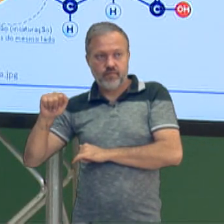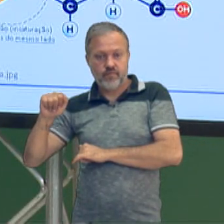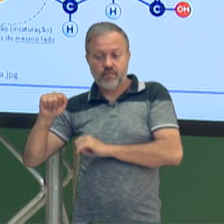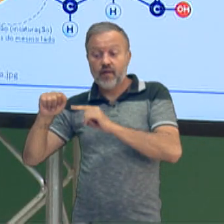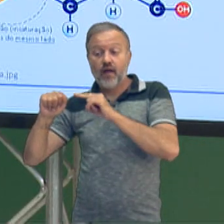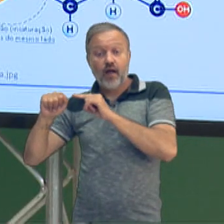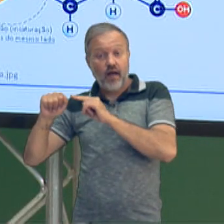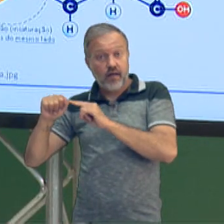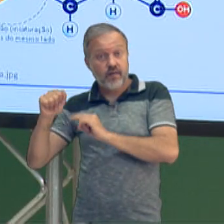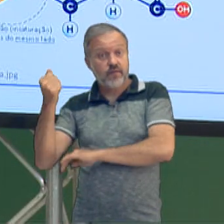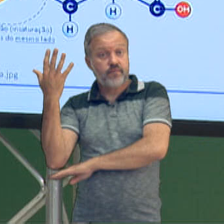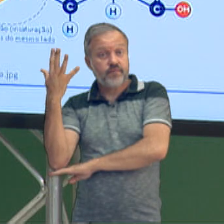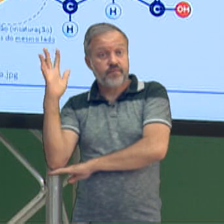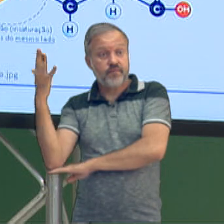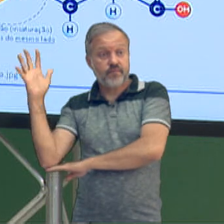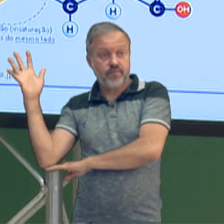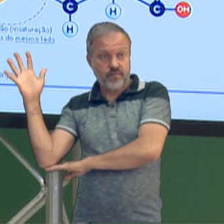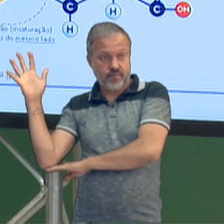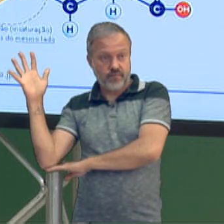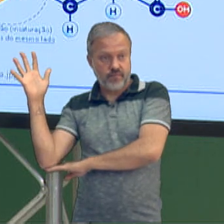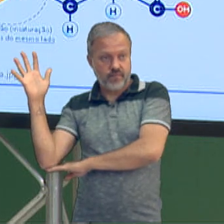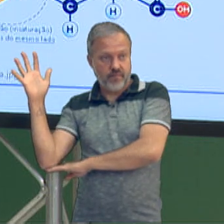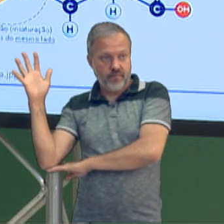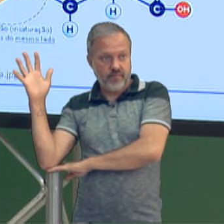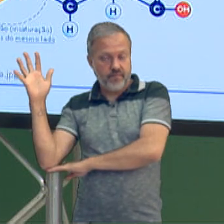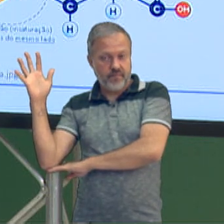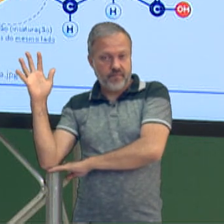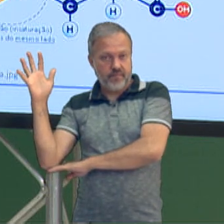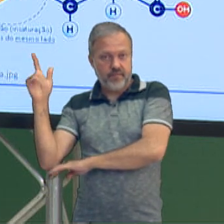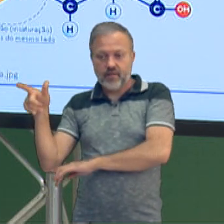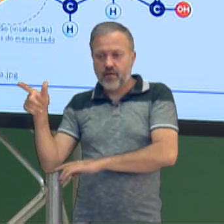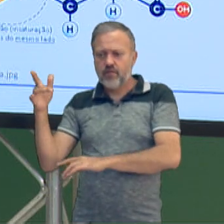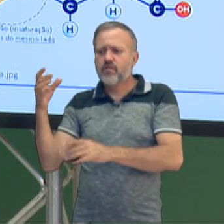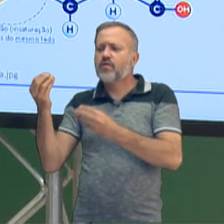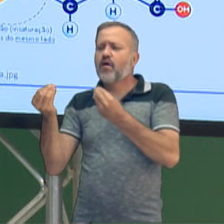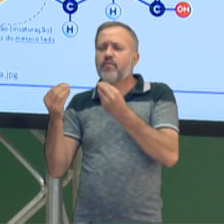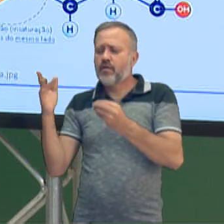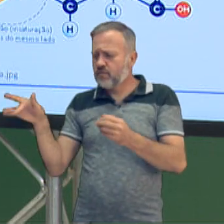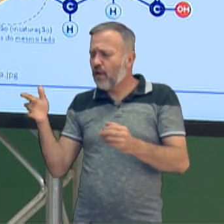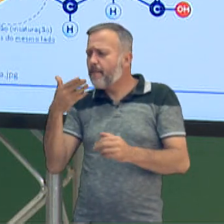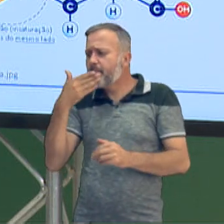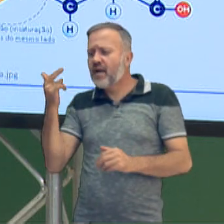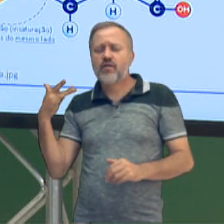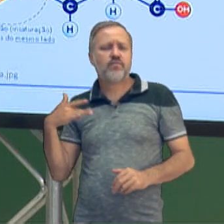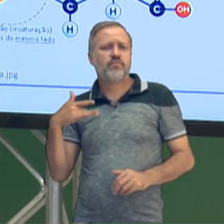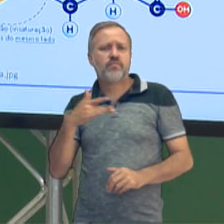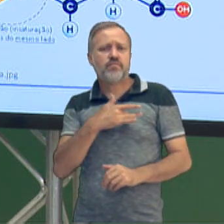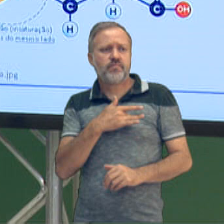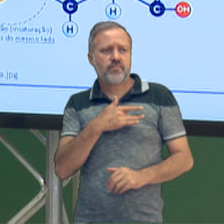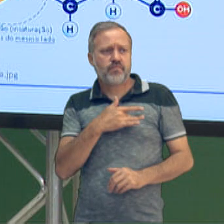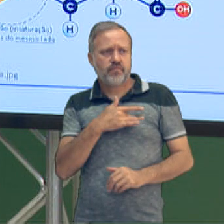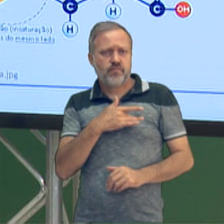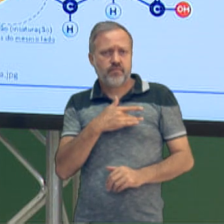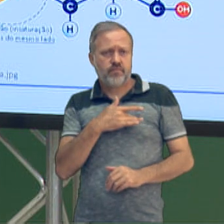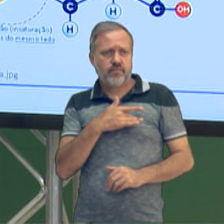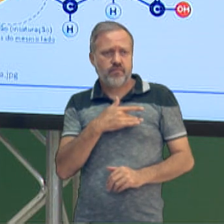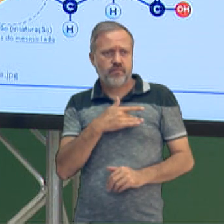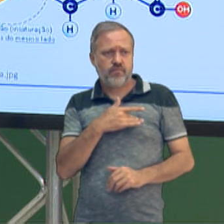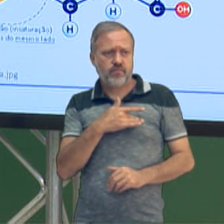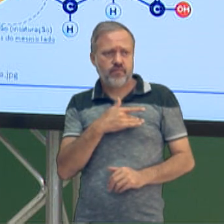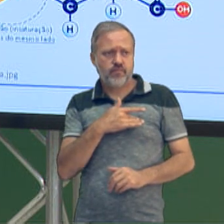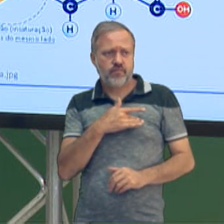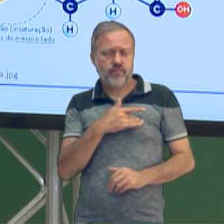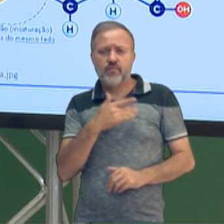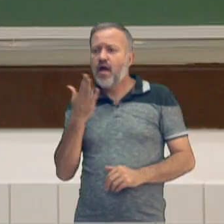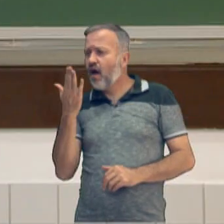origem vegetal. Qual dessas duas gorduras é mais saudável? Pensem comigo. A vegetal, obviamente,